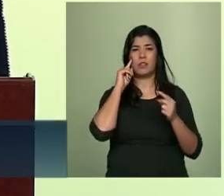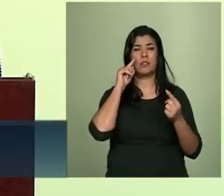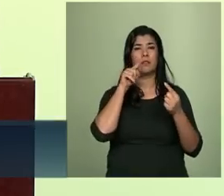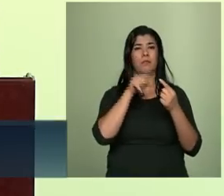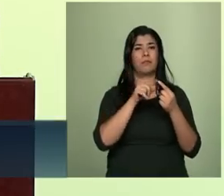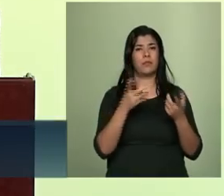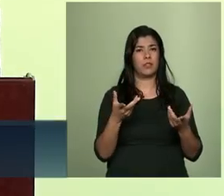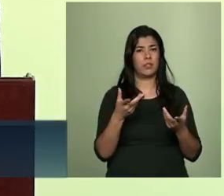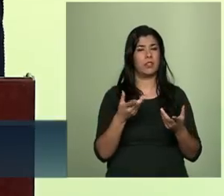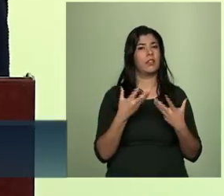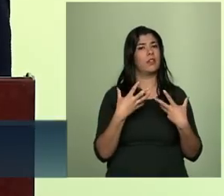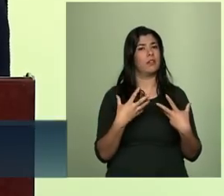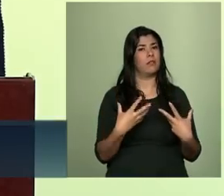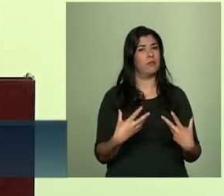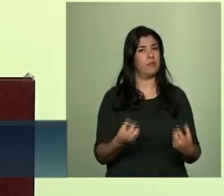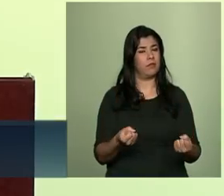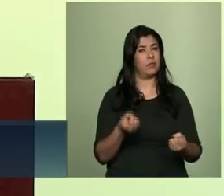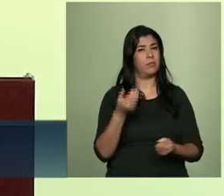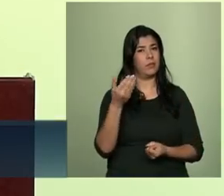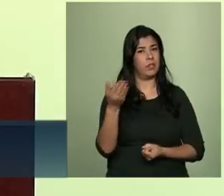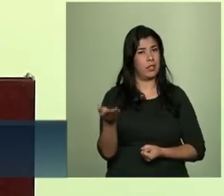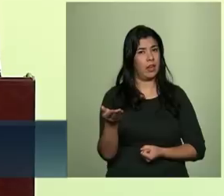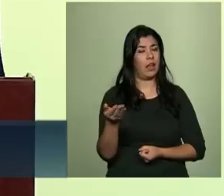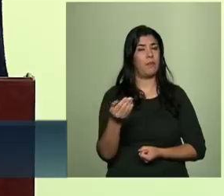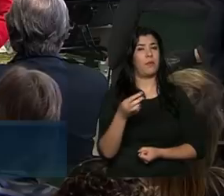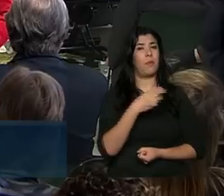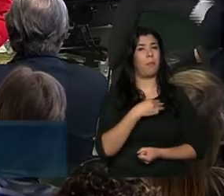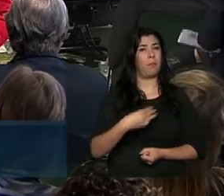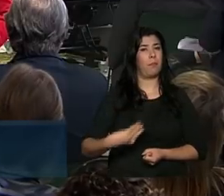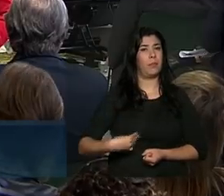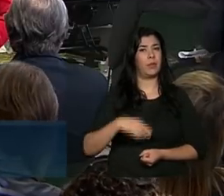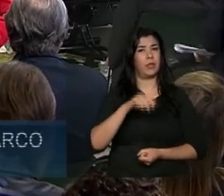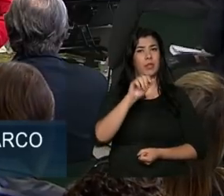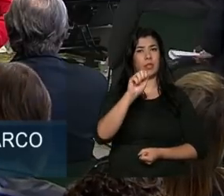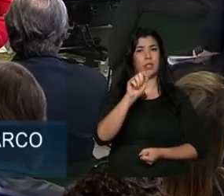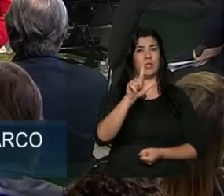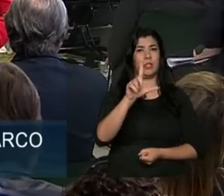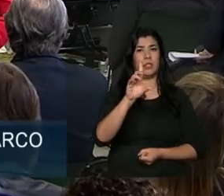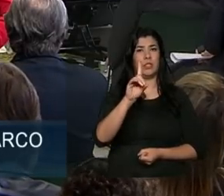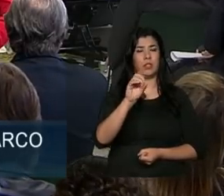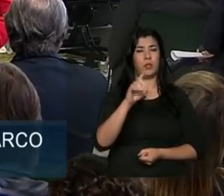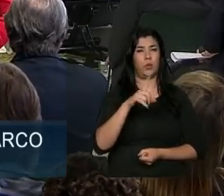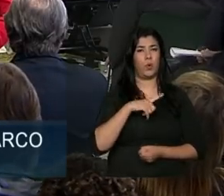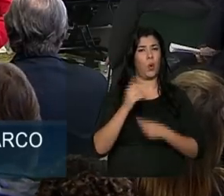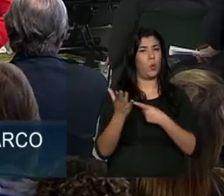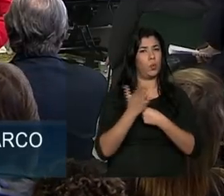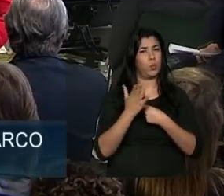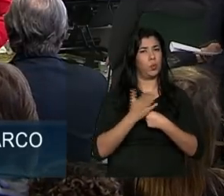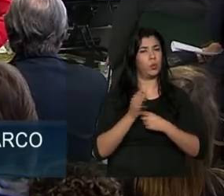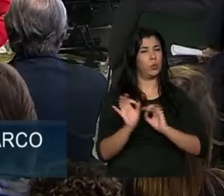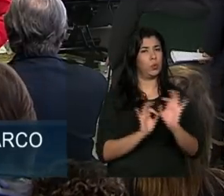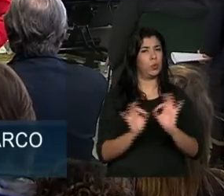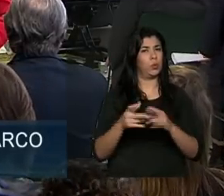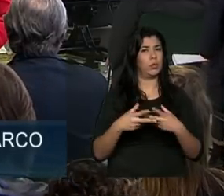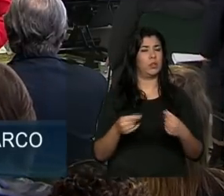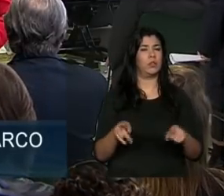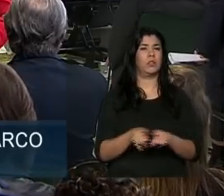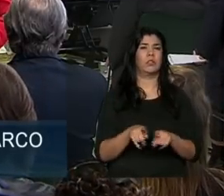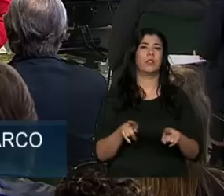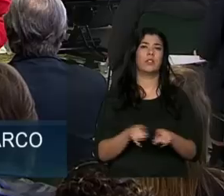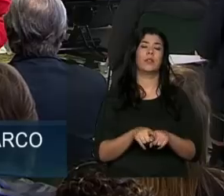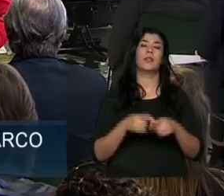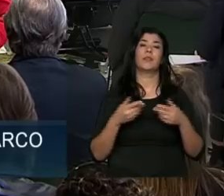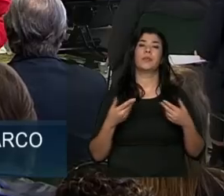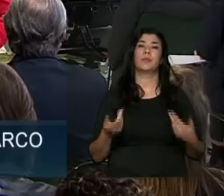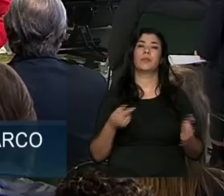do Aldo. Aliás, o Aldo está ficando meu cúmplice em destravar coisas, né? Vamos embora. Destrava a pesquisa e